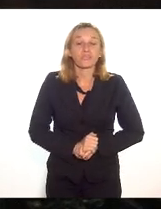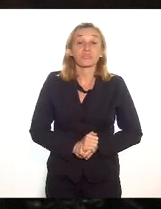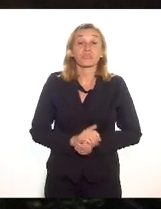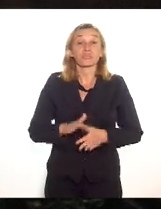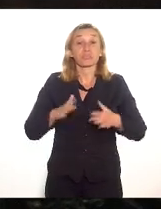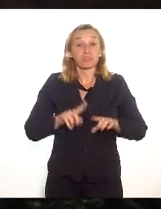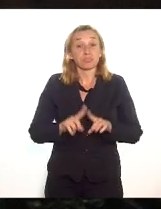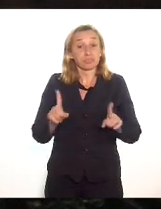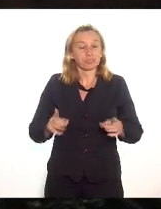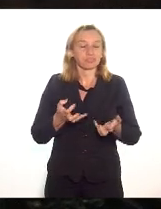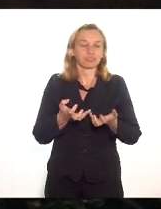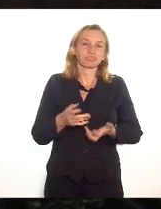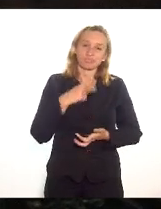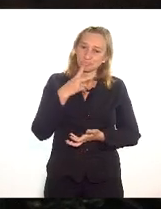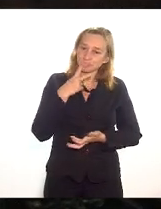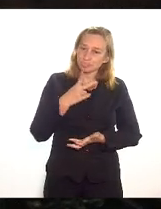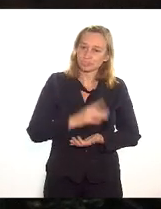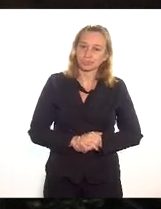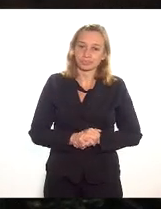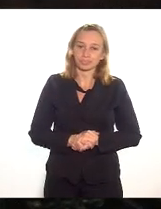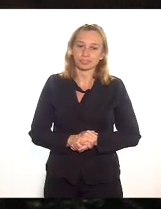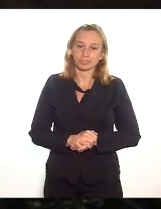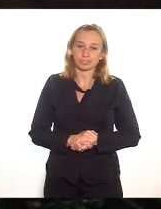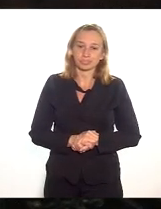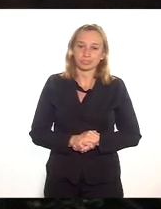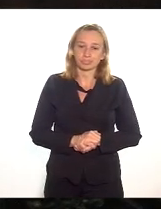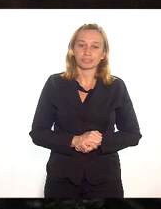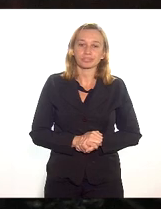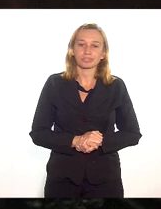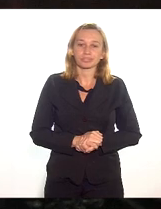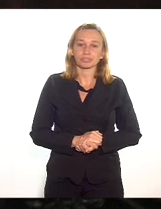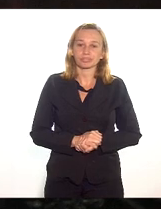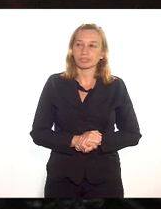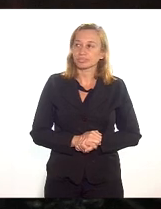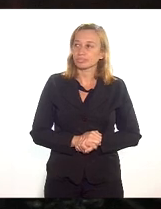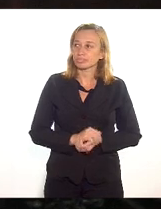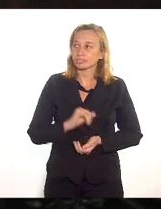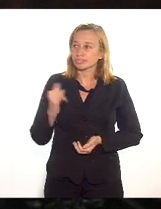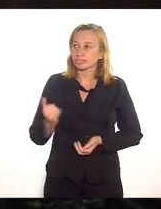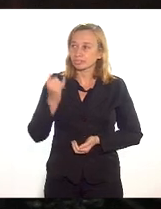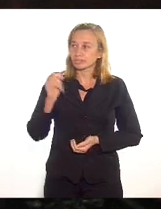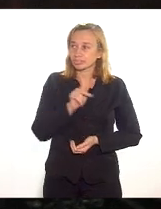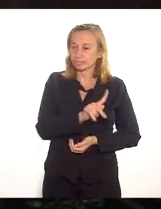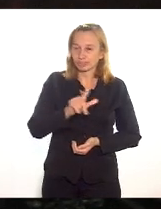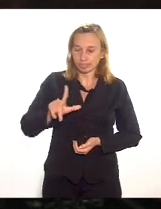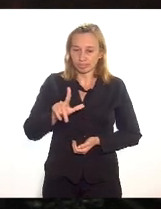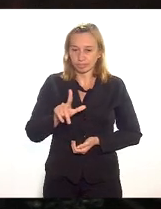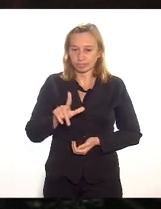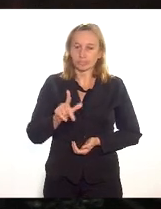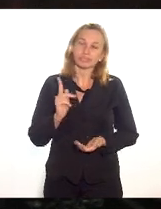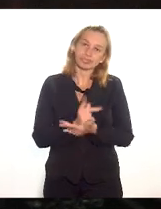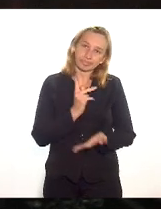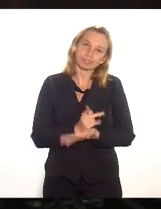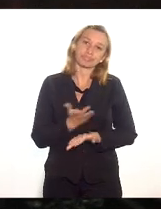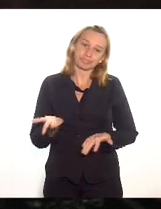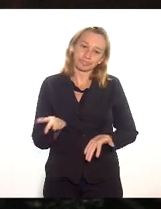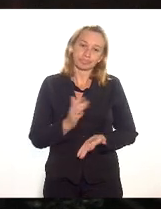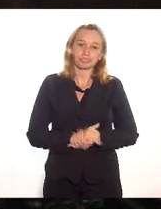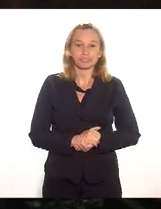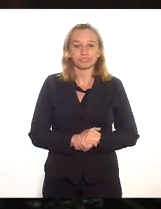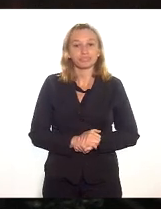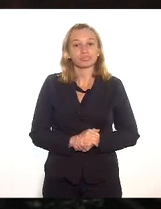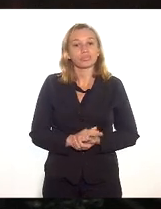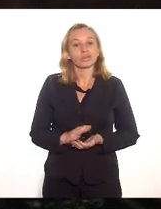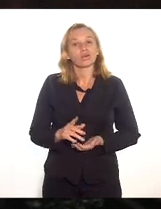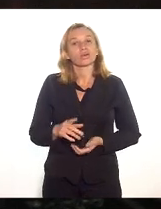Mas querer dizer que um instrumento adequado é esse PDL é um equívoco. Quando